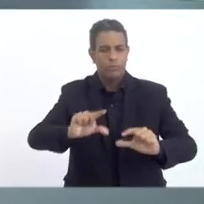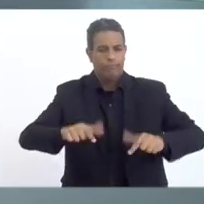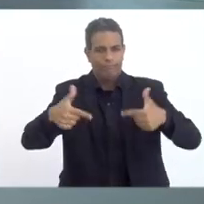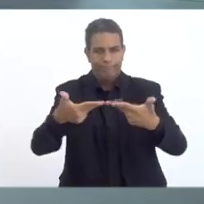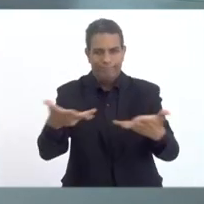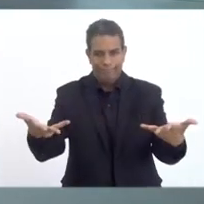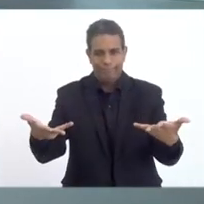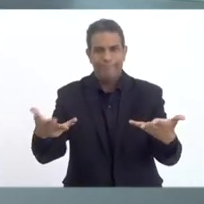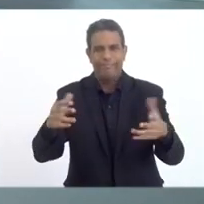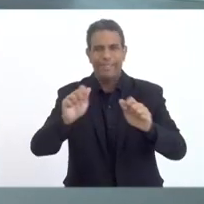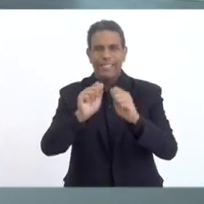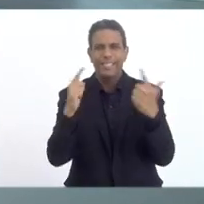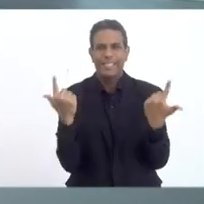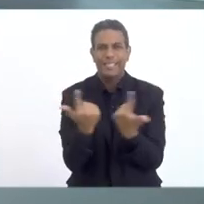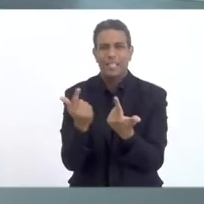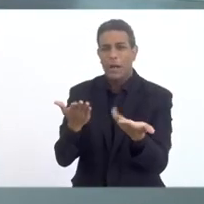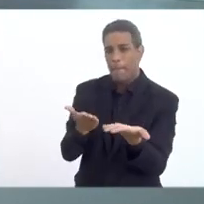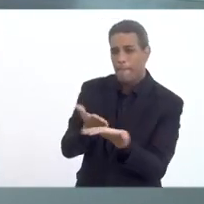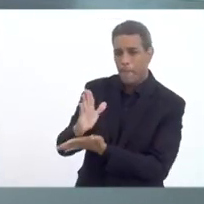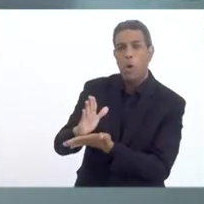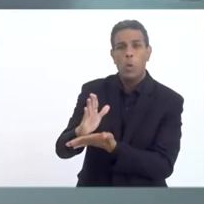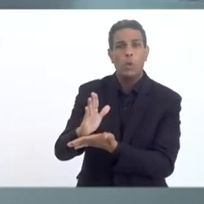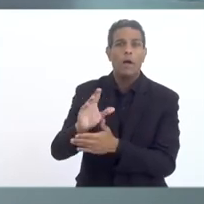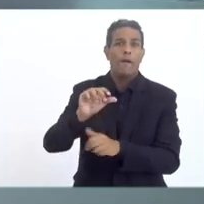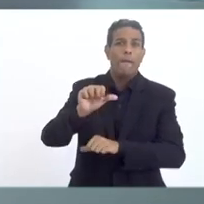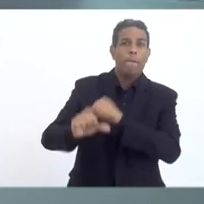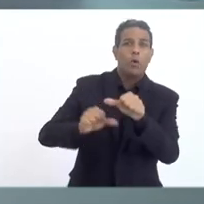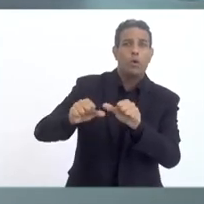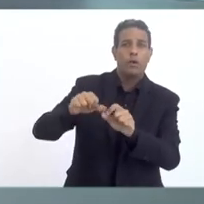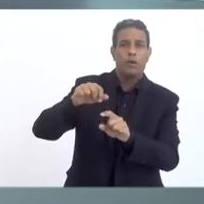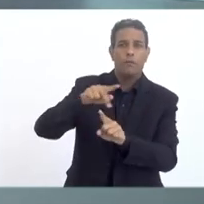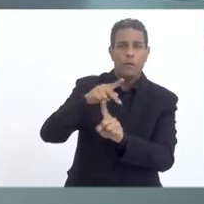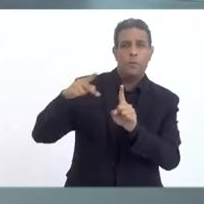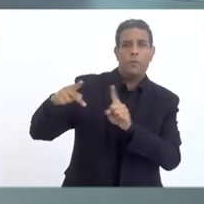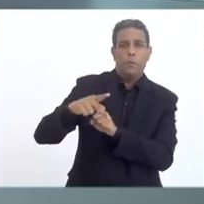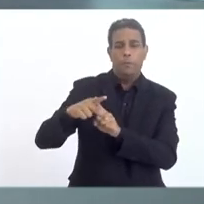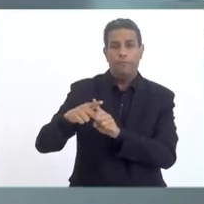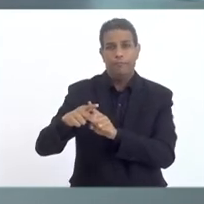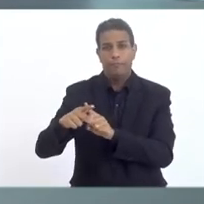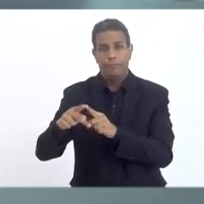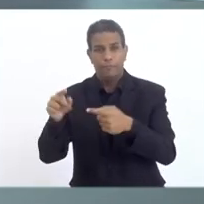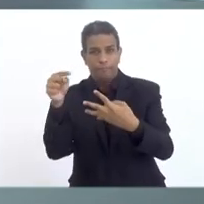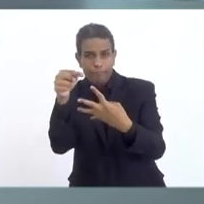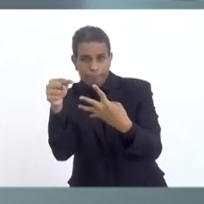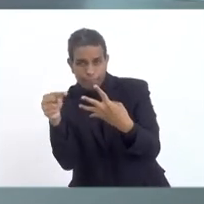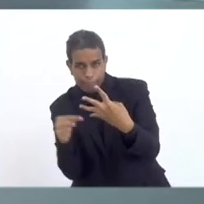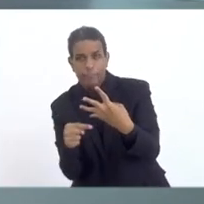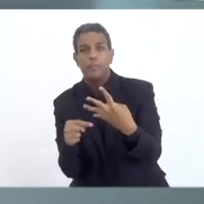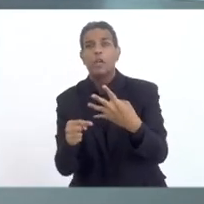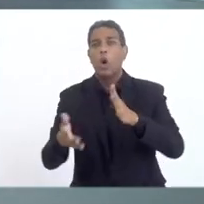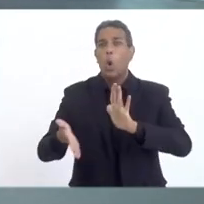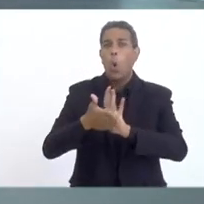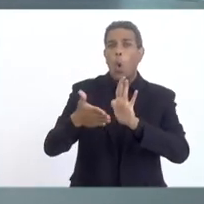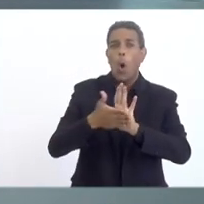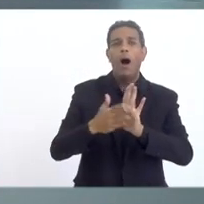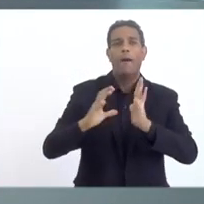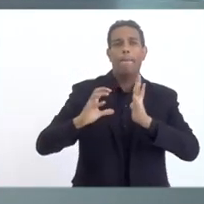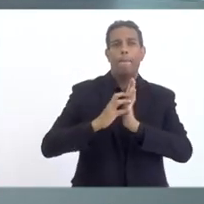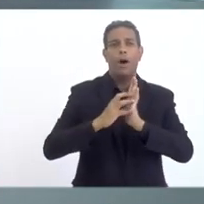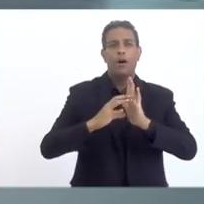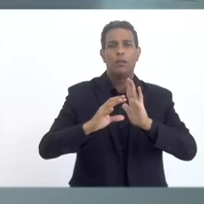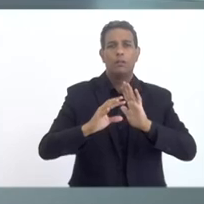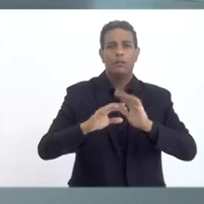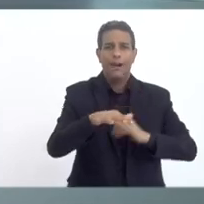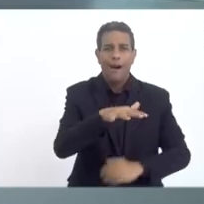Recentemente, a Assembleia Legislativa aprovou, por exemplo, a reforma previdenciária. Os quadros técnicos que montaram a proposta, os quadros que irão